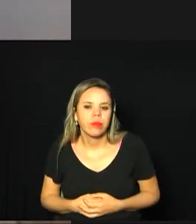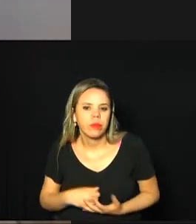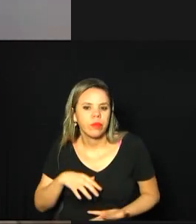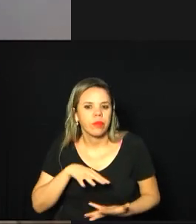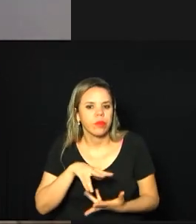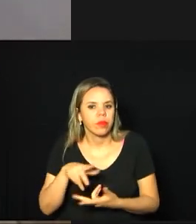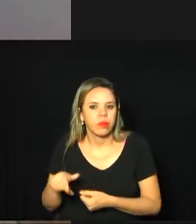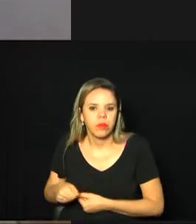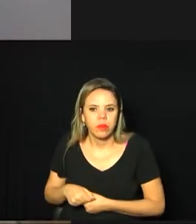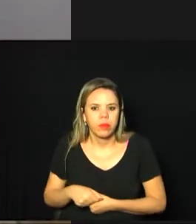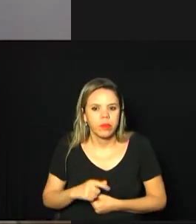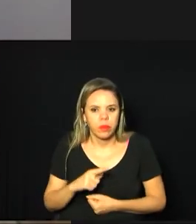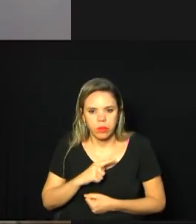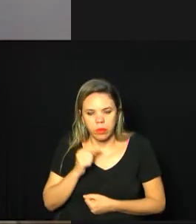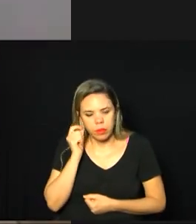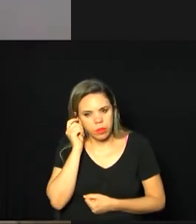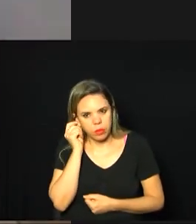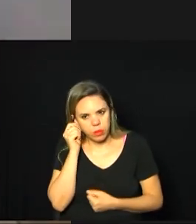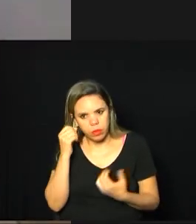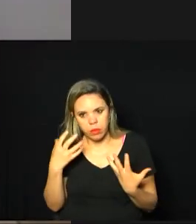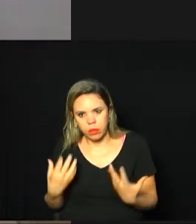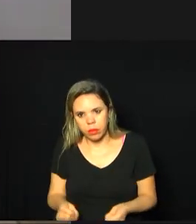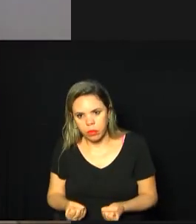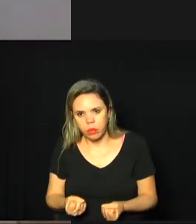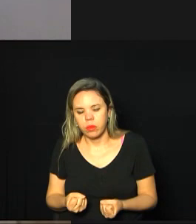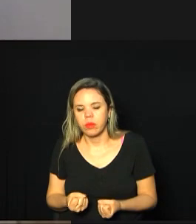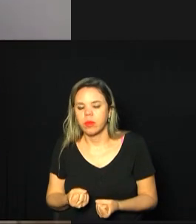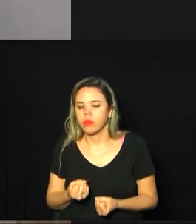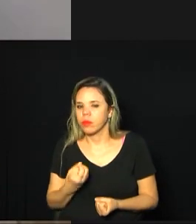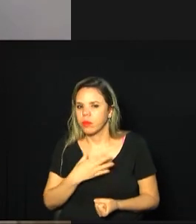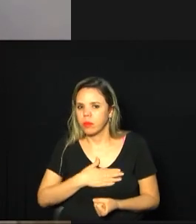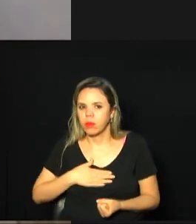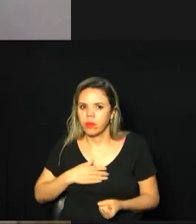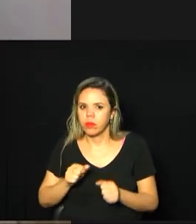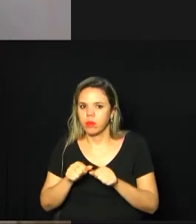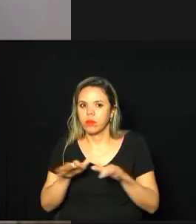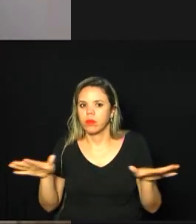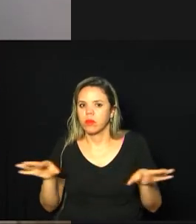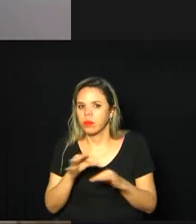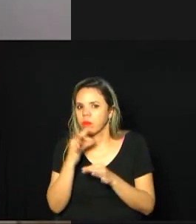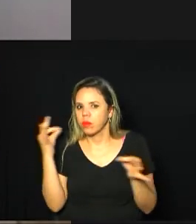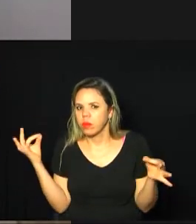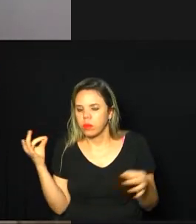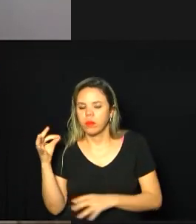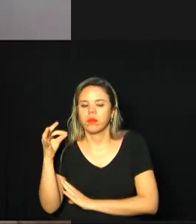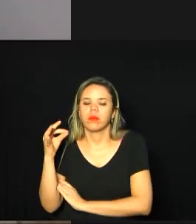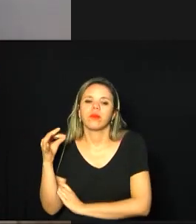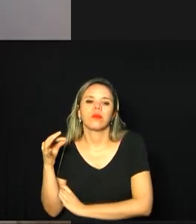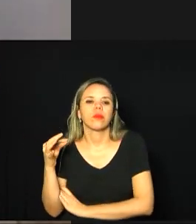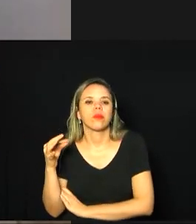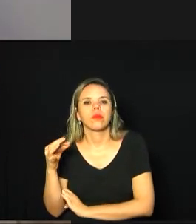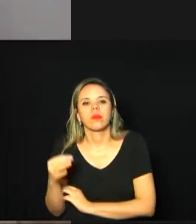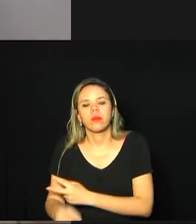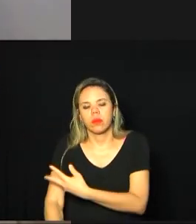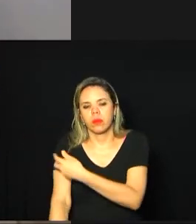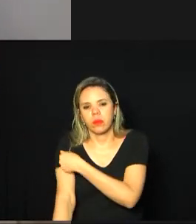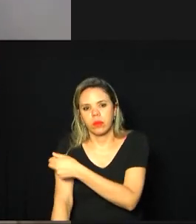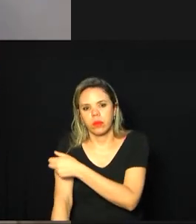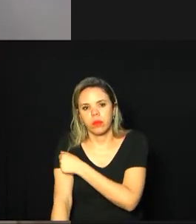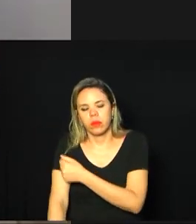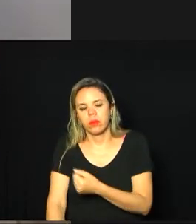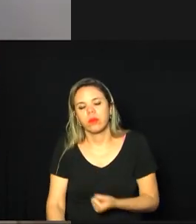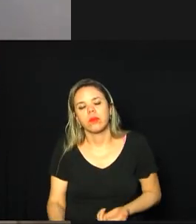mundo inteiro tenha uma adesão boa em vacinas e uma distribuição em relação a essas vacinas no